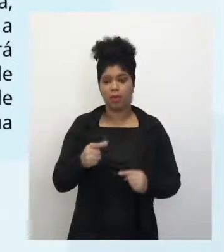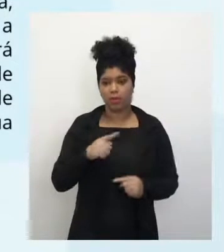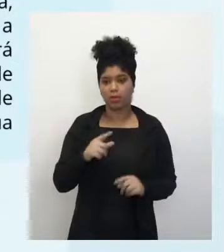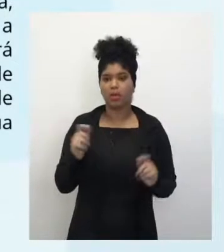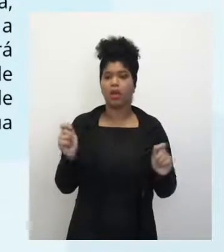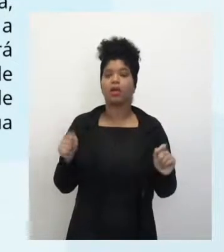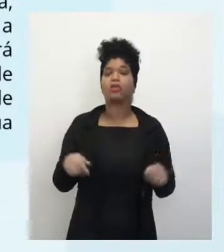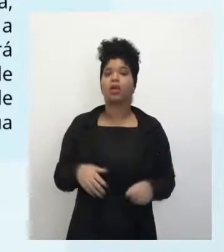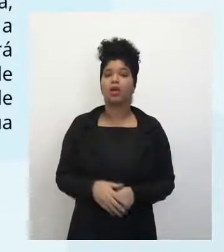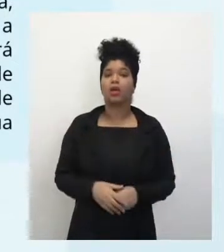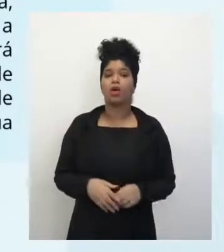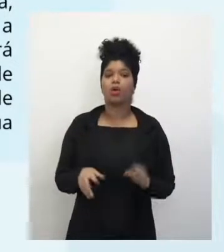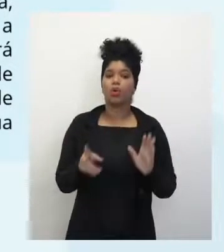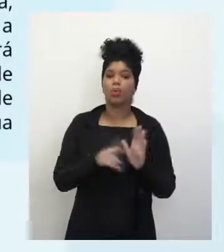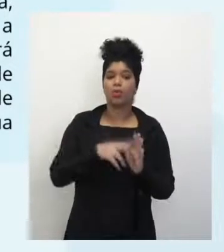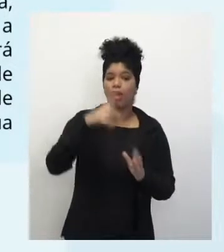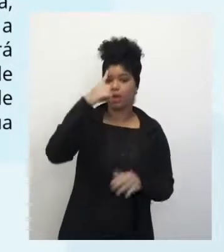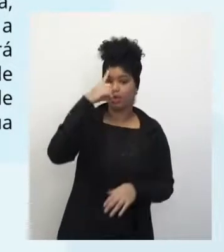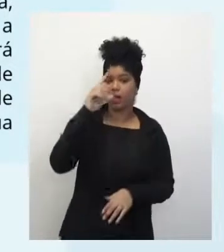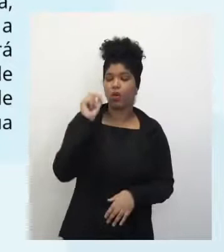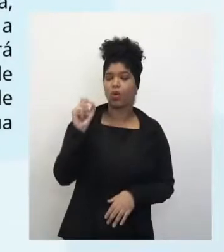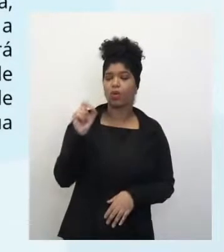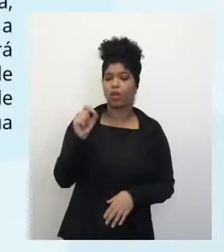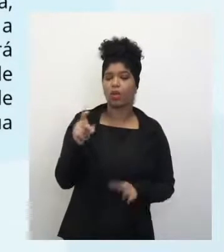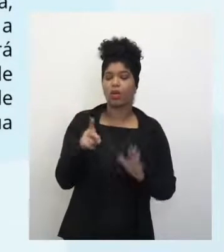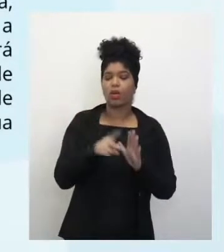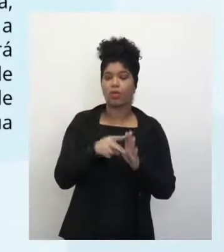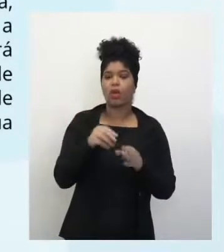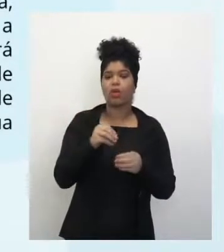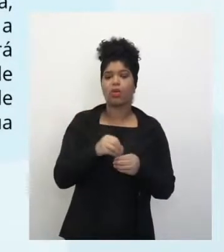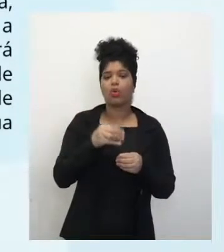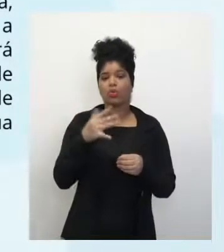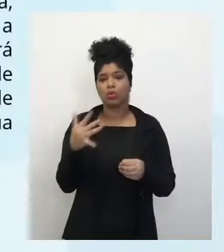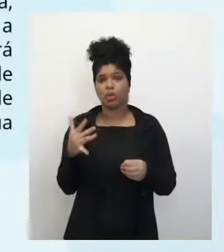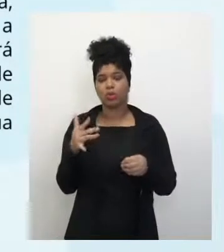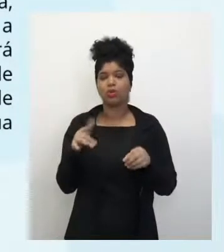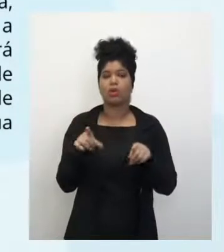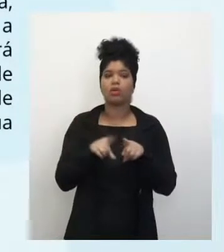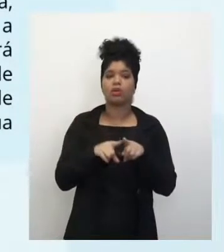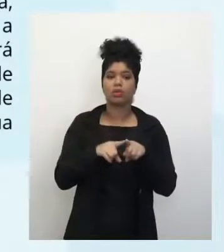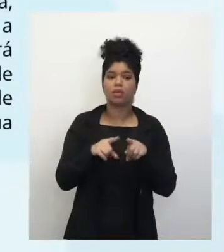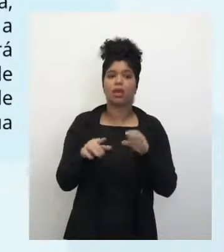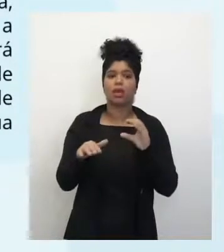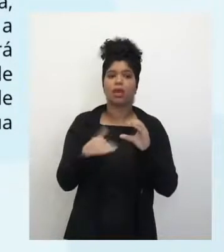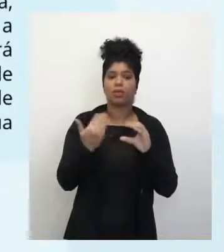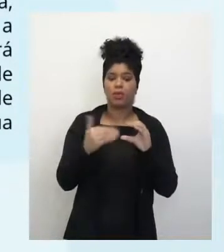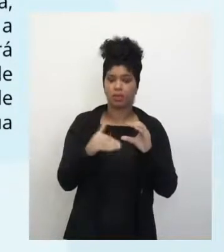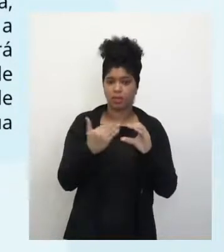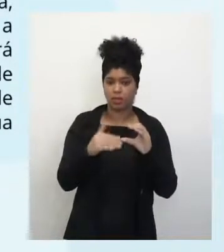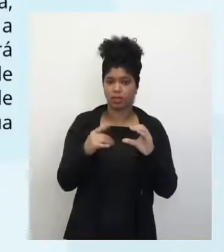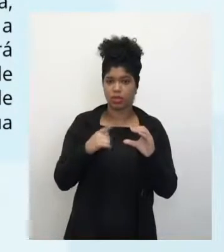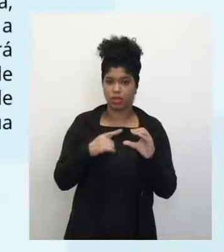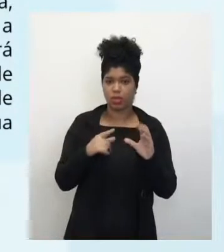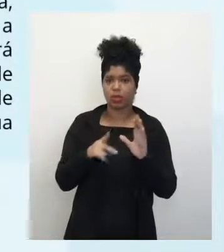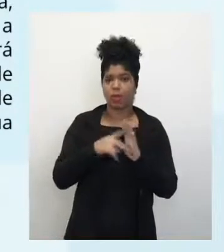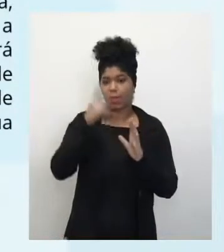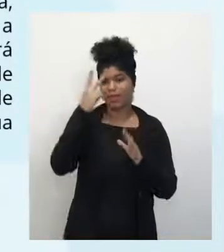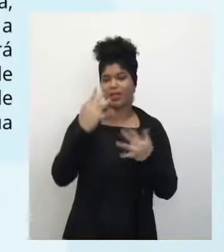forma sempre vai estar ligada à ideia de quê? De conteúdo, ou seja, de mensagem que eu quero emitir para um